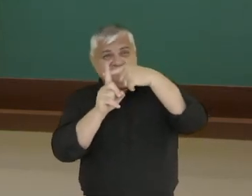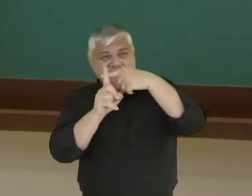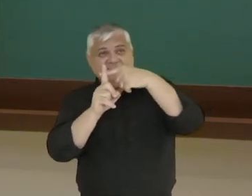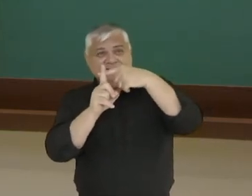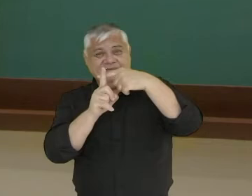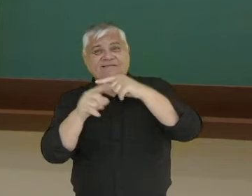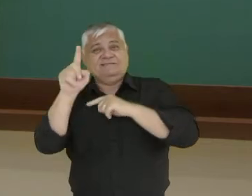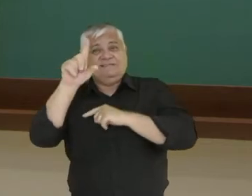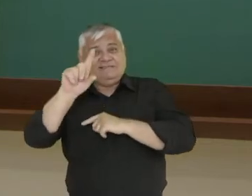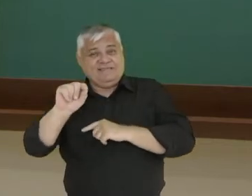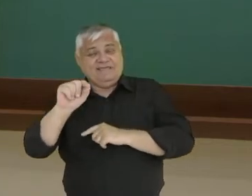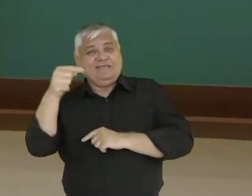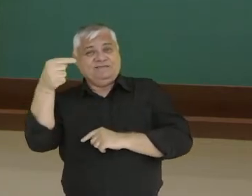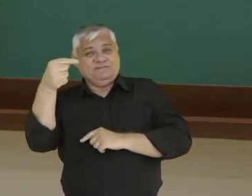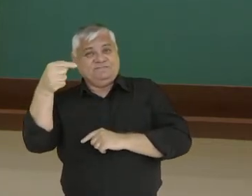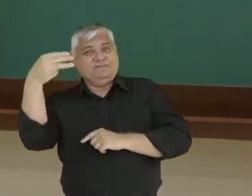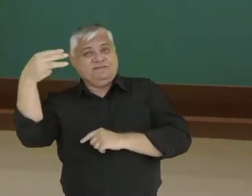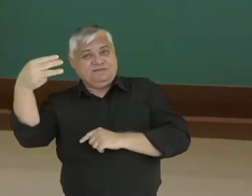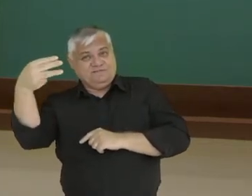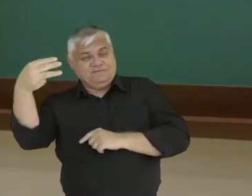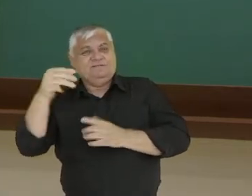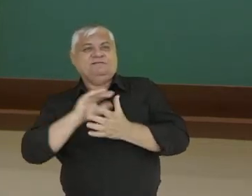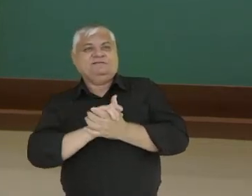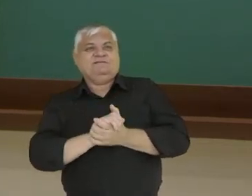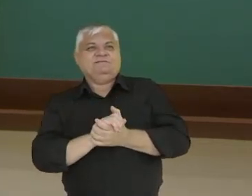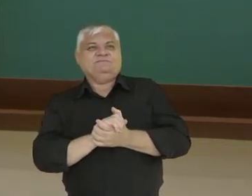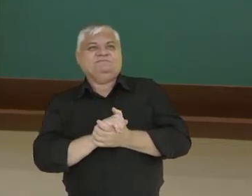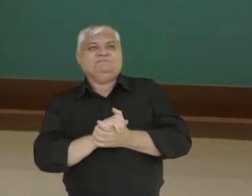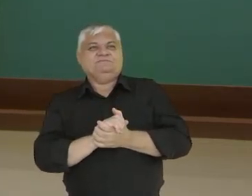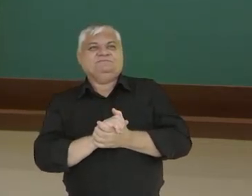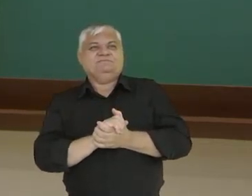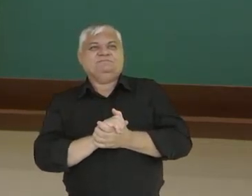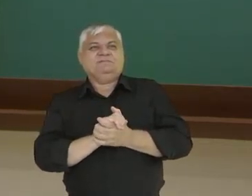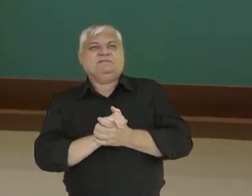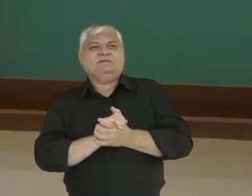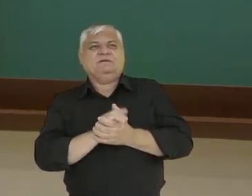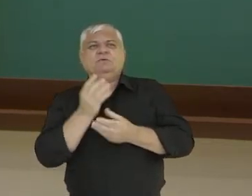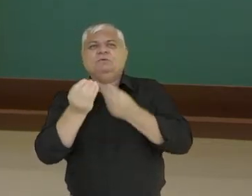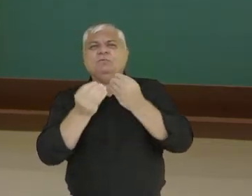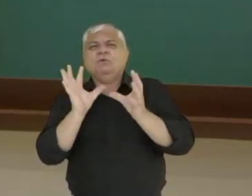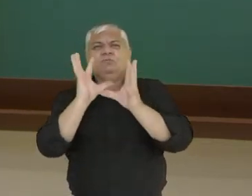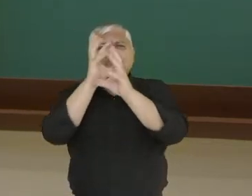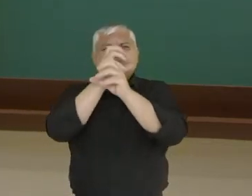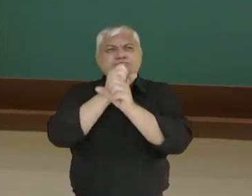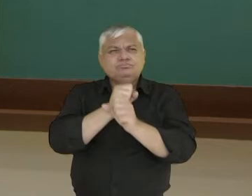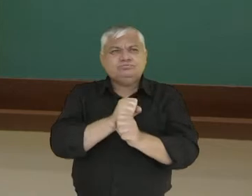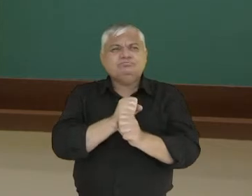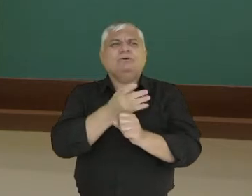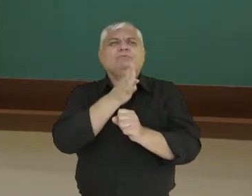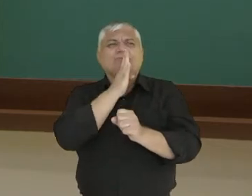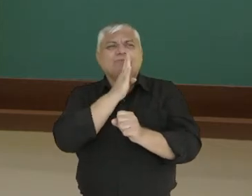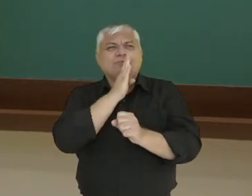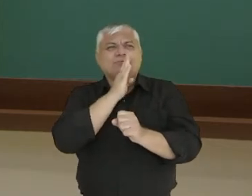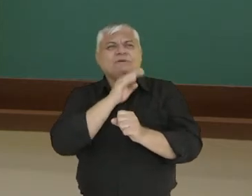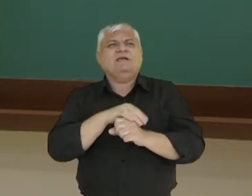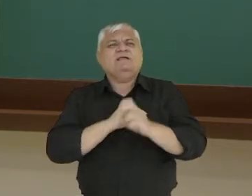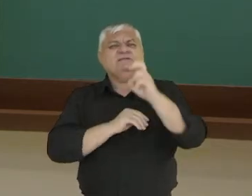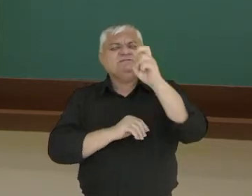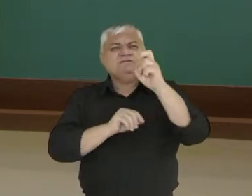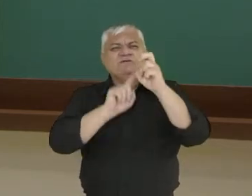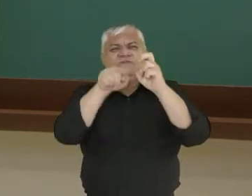5,5 mais log de 10 na menos 3. Conheço quem é o logaritmo de